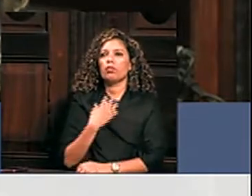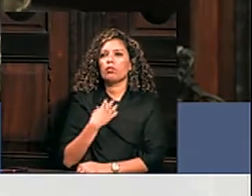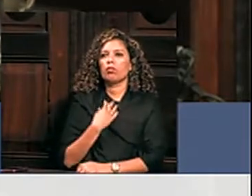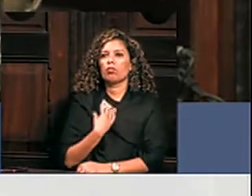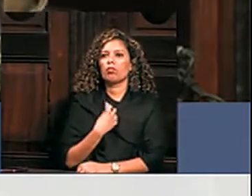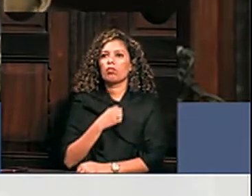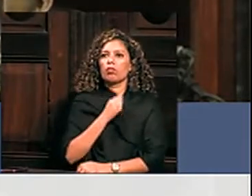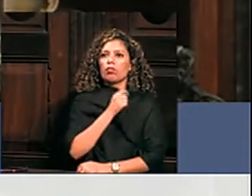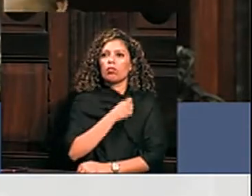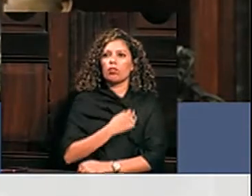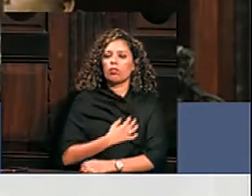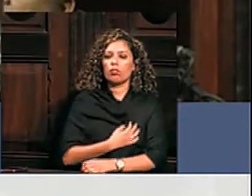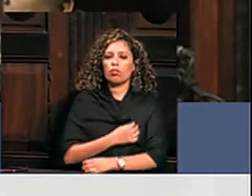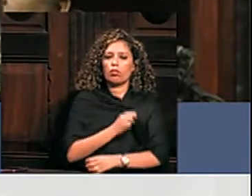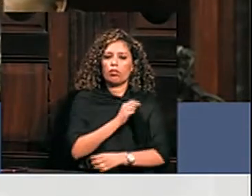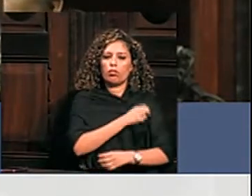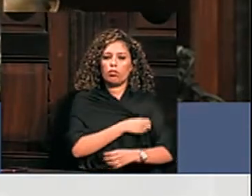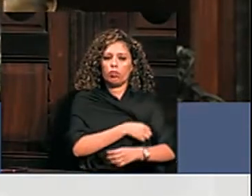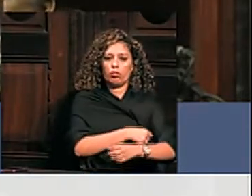quero ajudar.